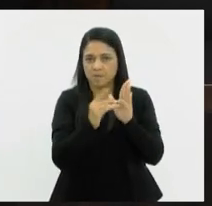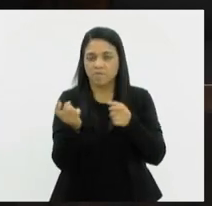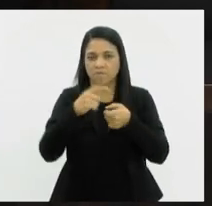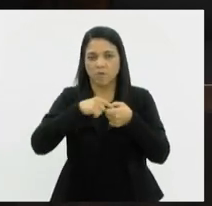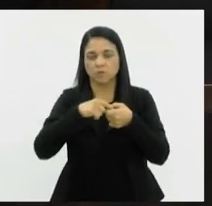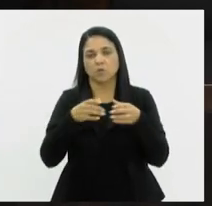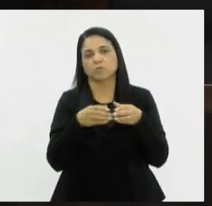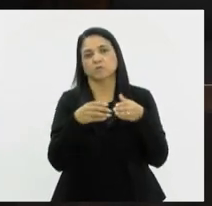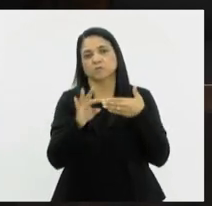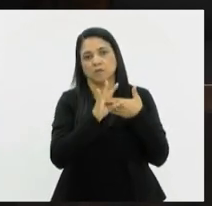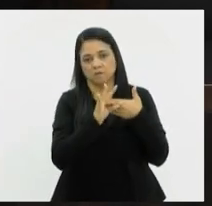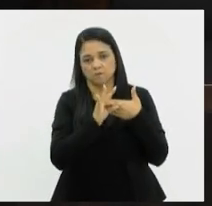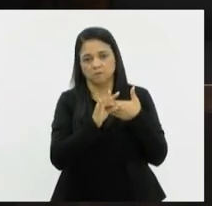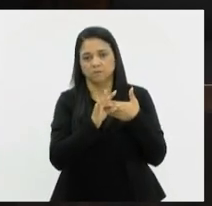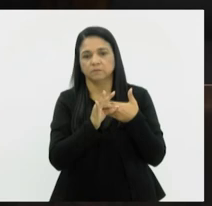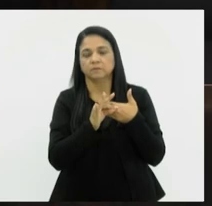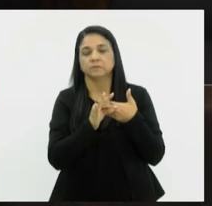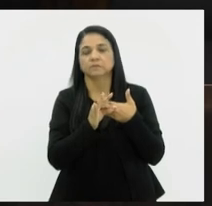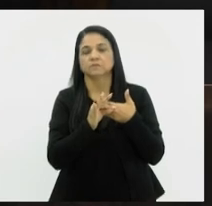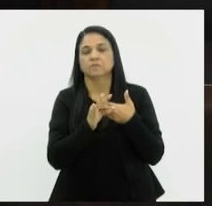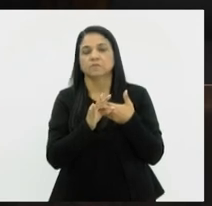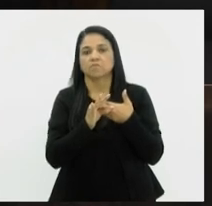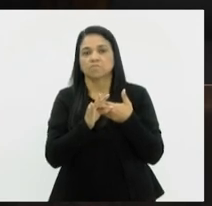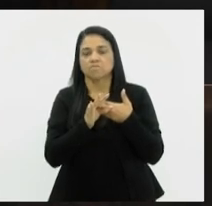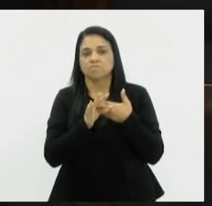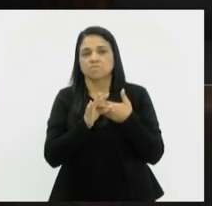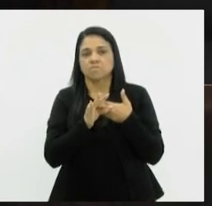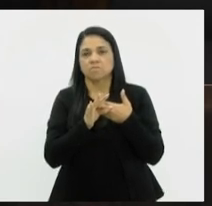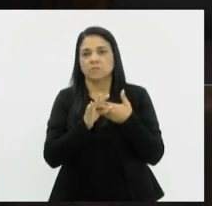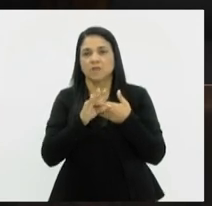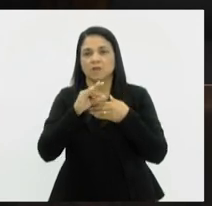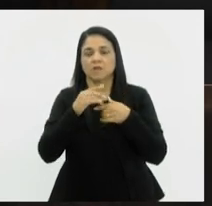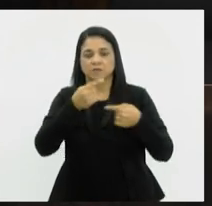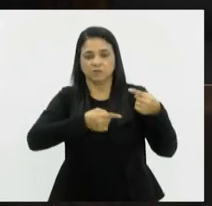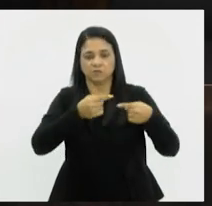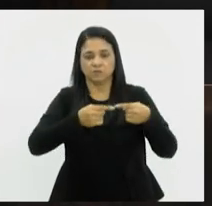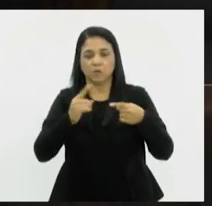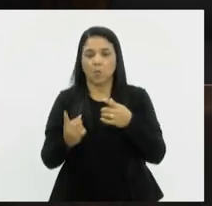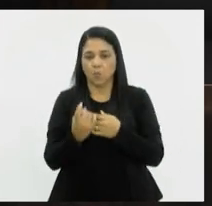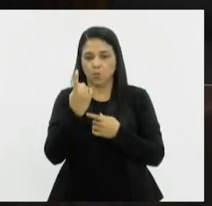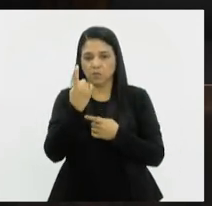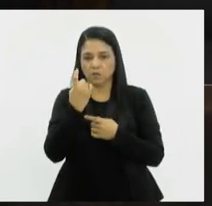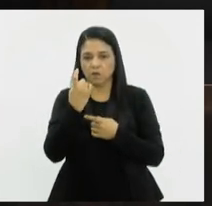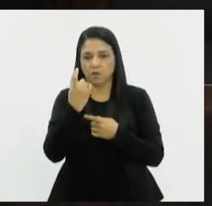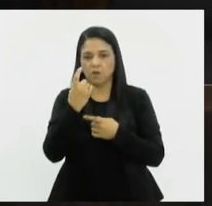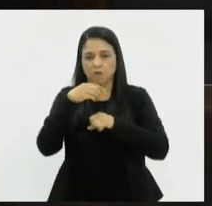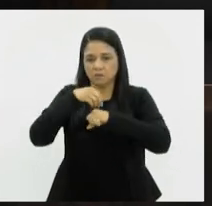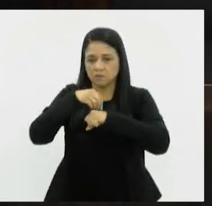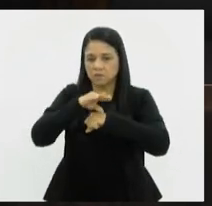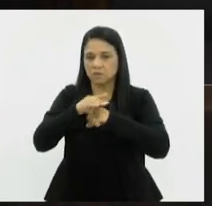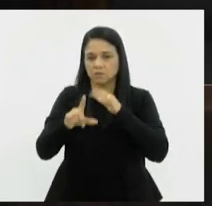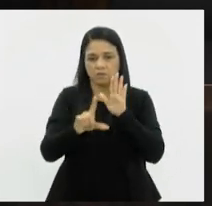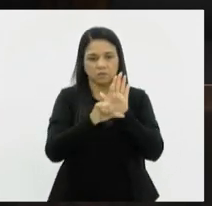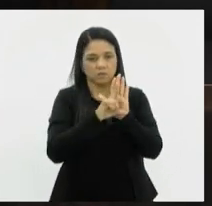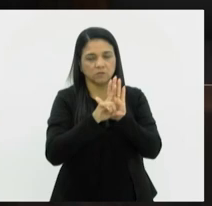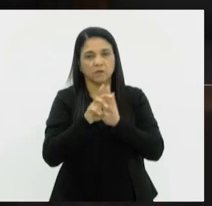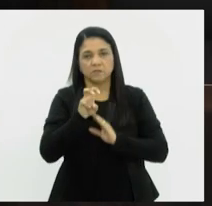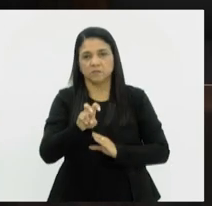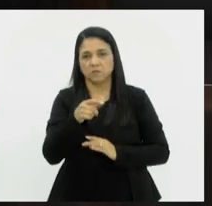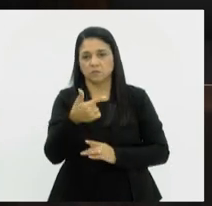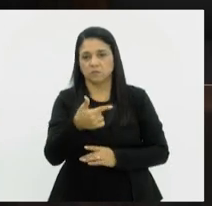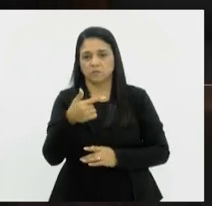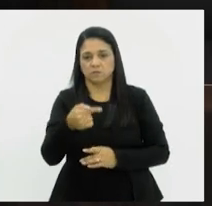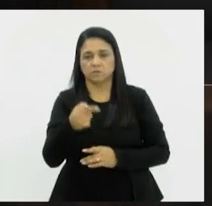retorna às comissões técnicas. Em discussão única, indicação legislativa